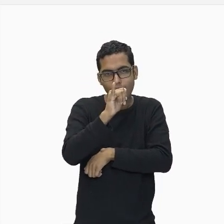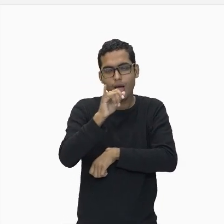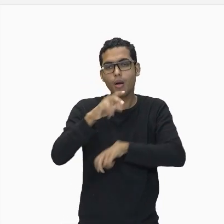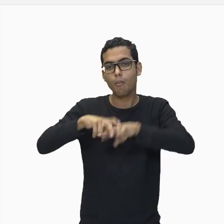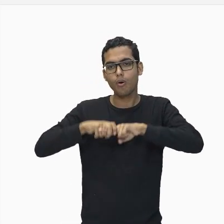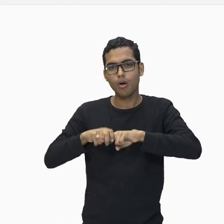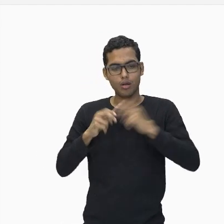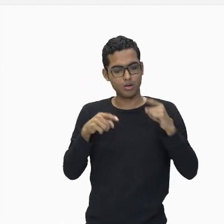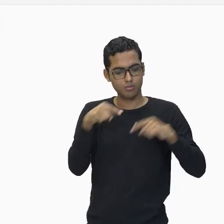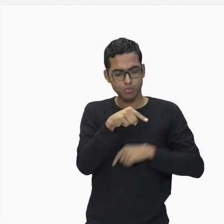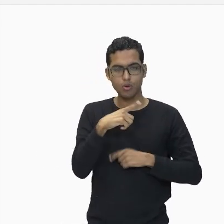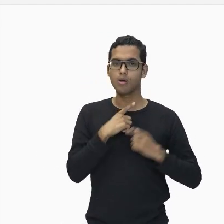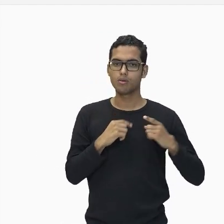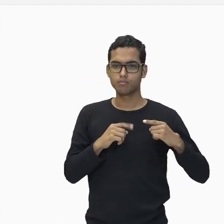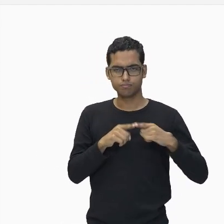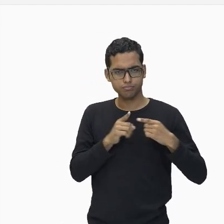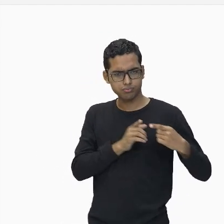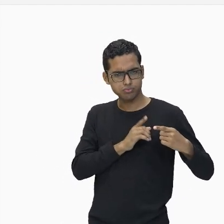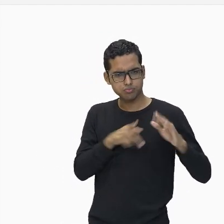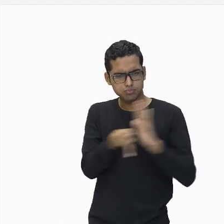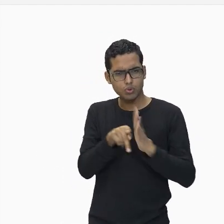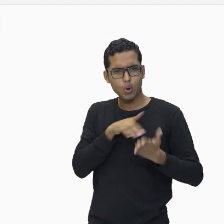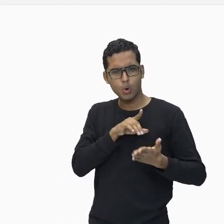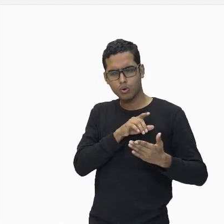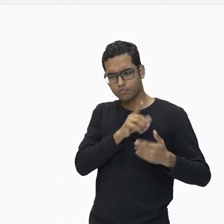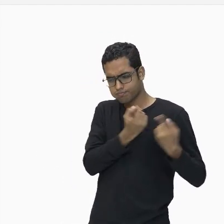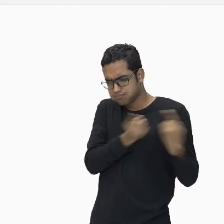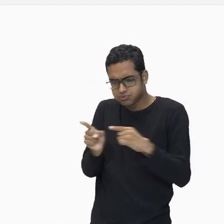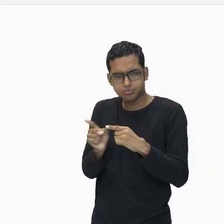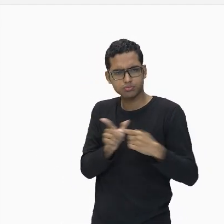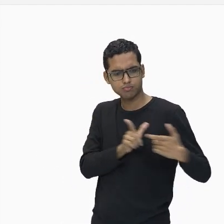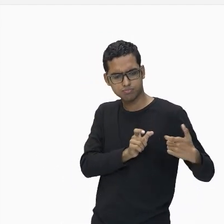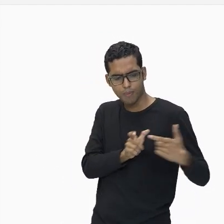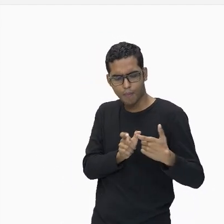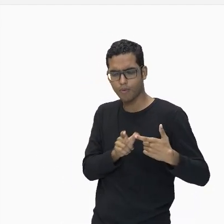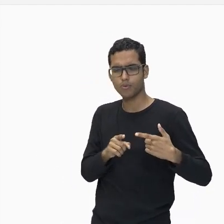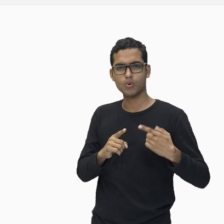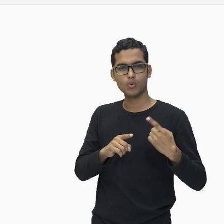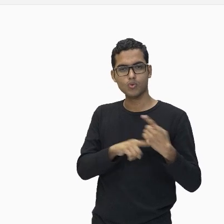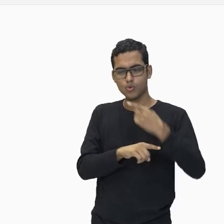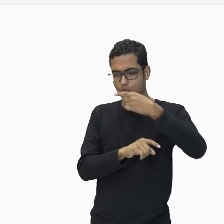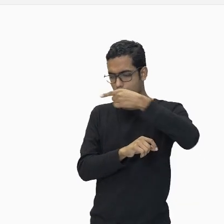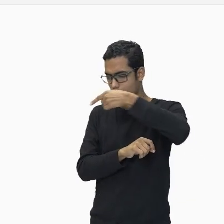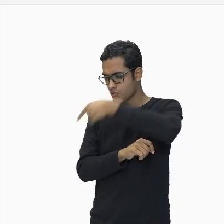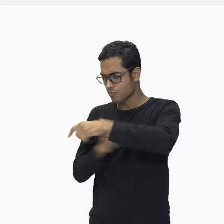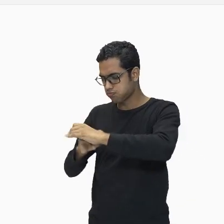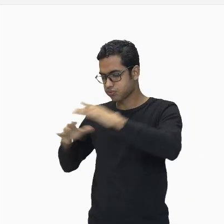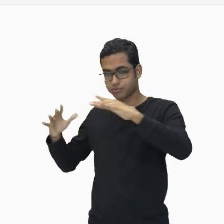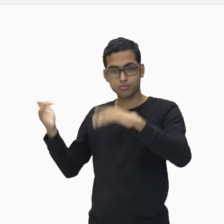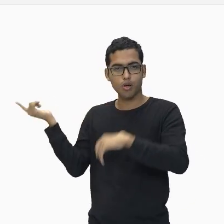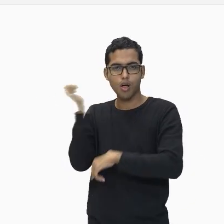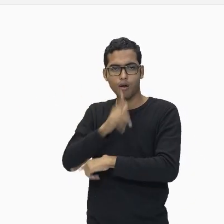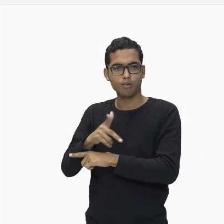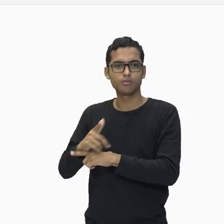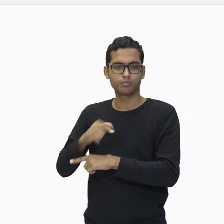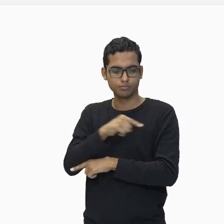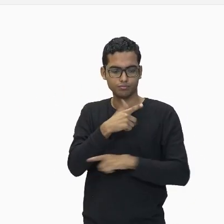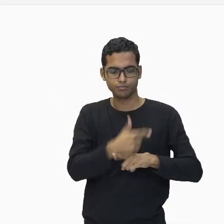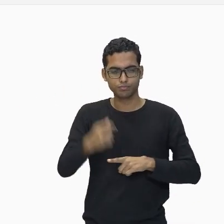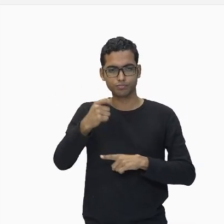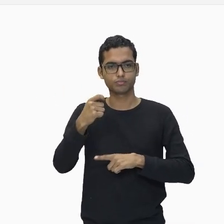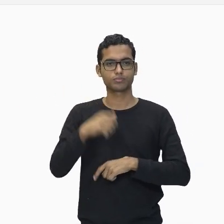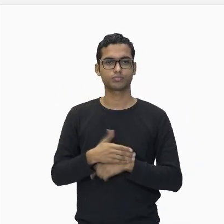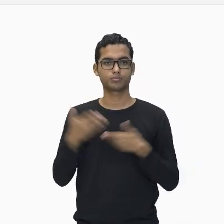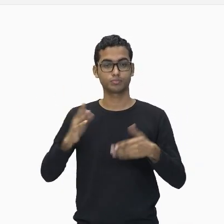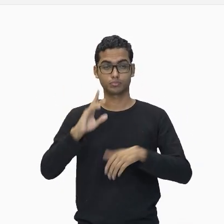texto. Vamos lá, gente. Falaremos um pouquinho também sobre o Holocausto. Foi uma ação sistemática de extermínio dos judeus